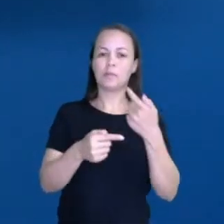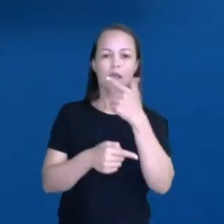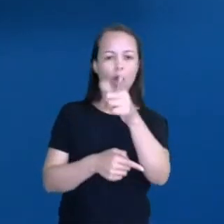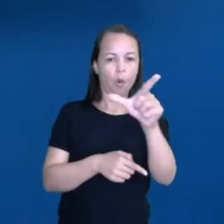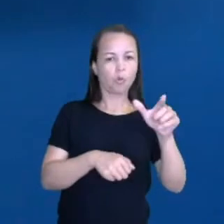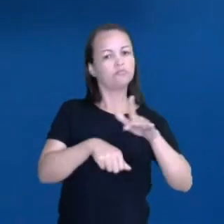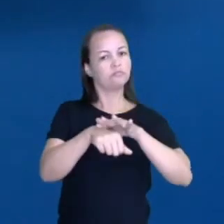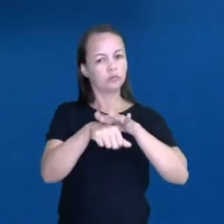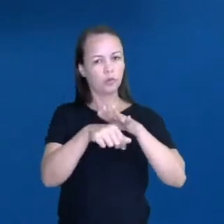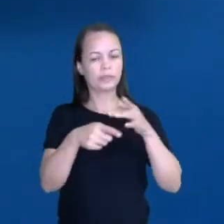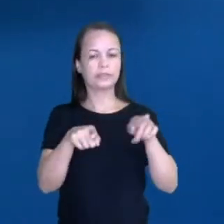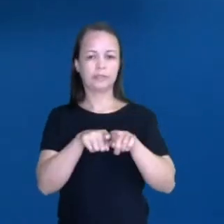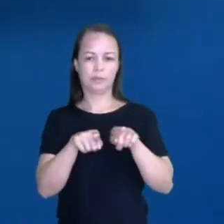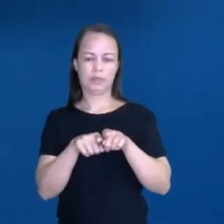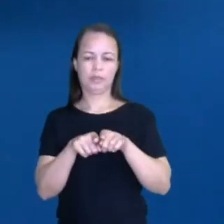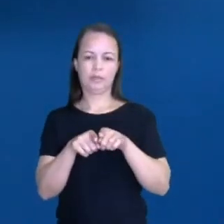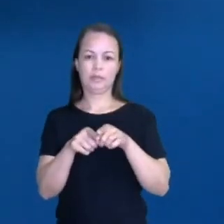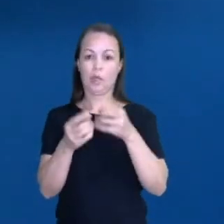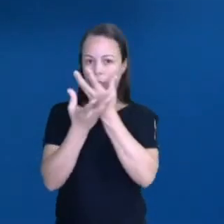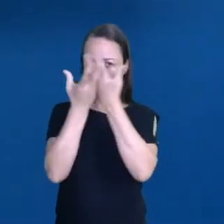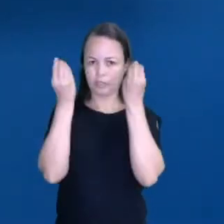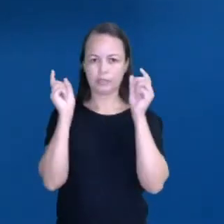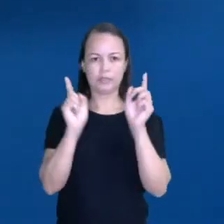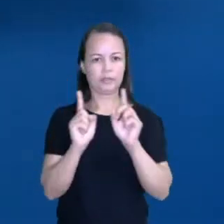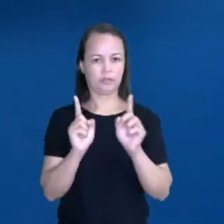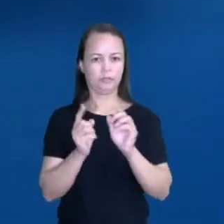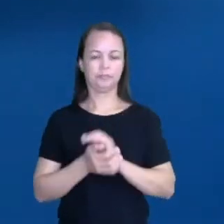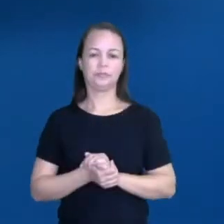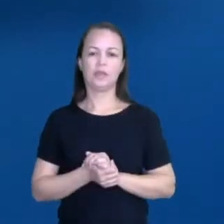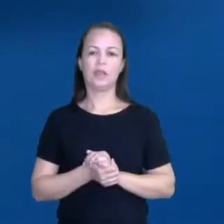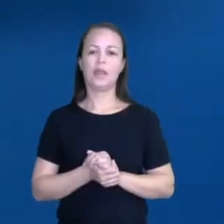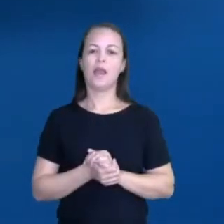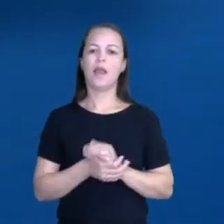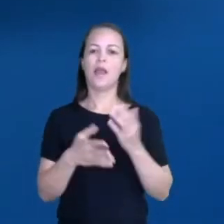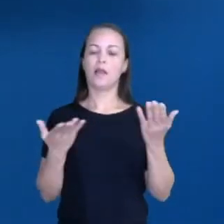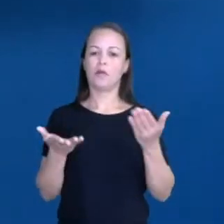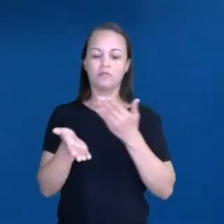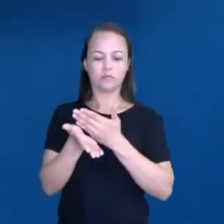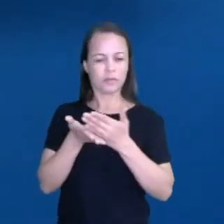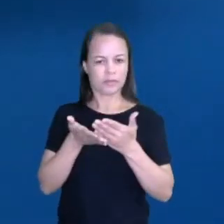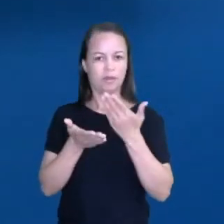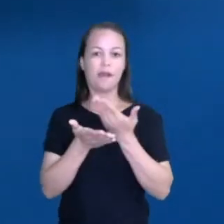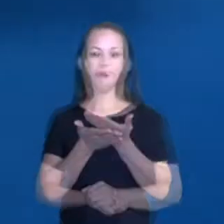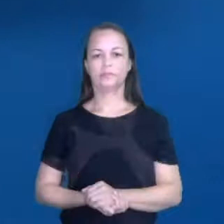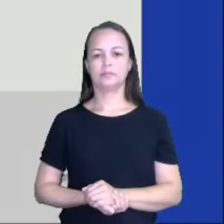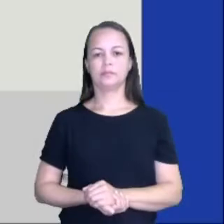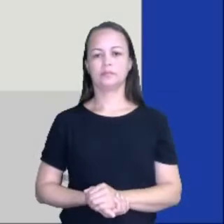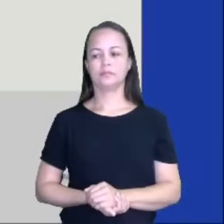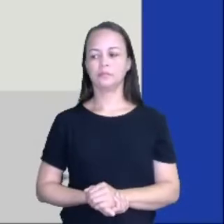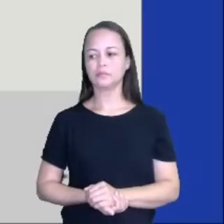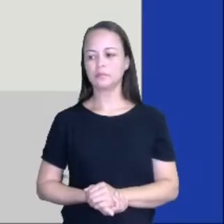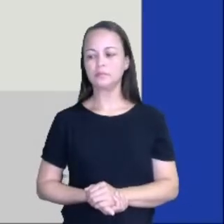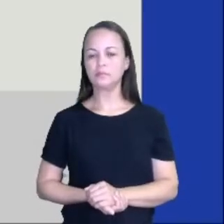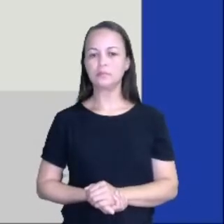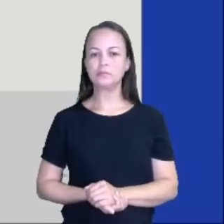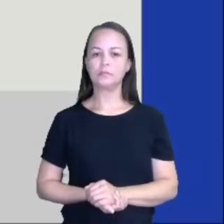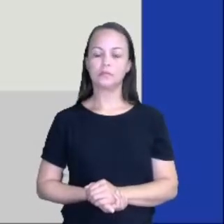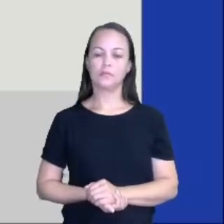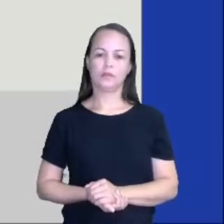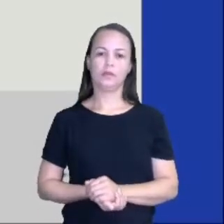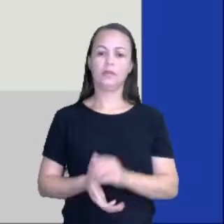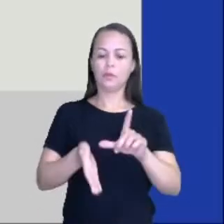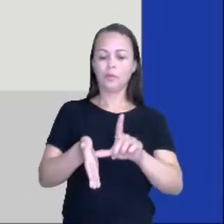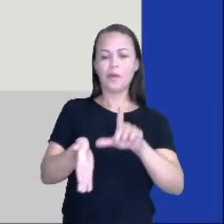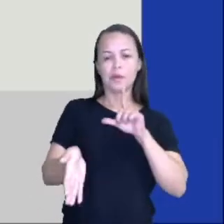isso? Então tá certo, não esqueçam, tá bom? Agora vamos voltar para a nossa aula. Vamos lá? Antes de começar